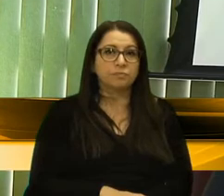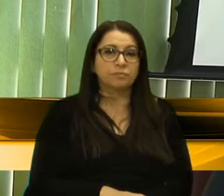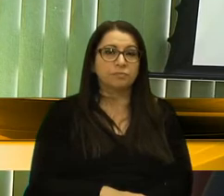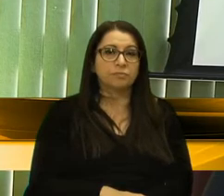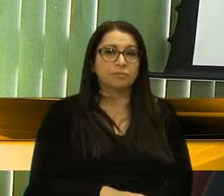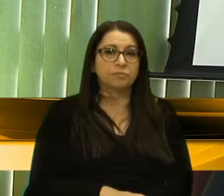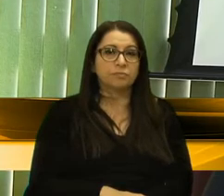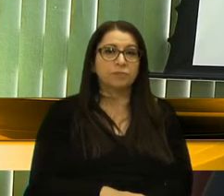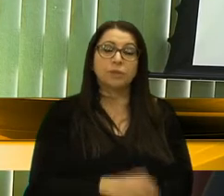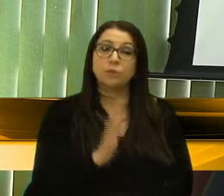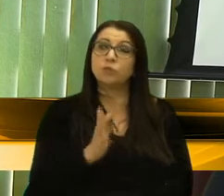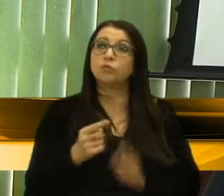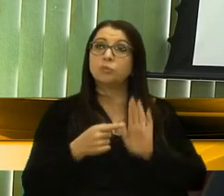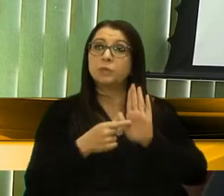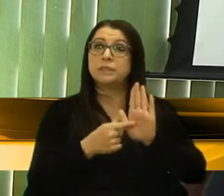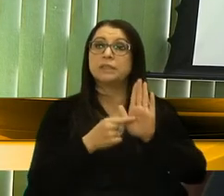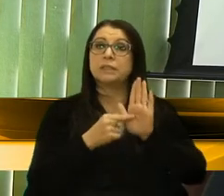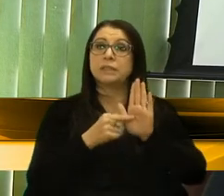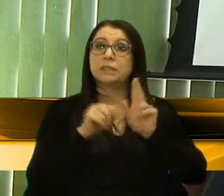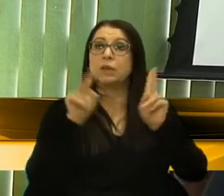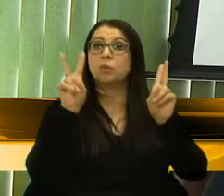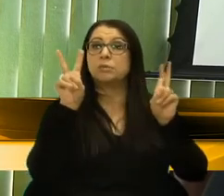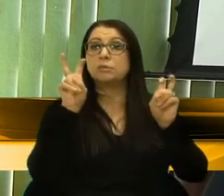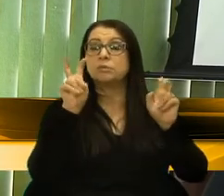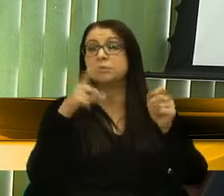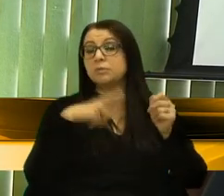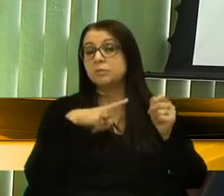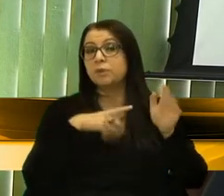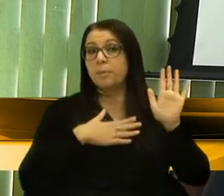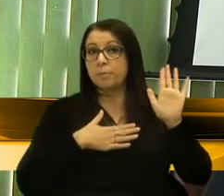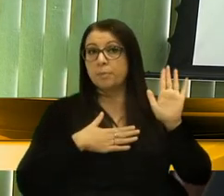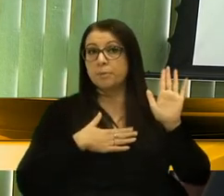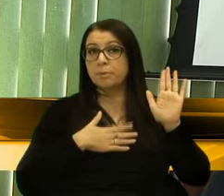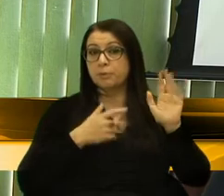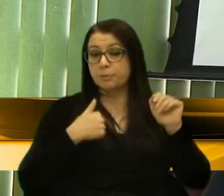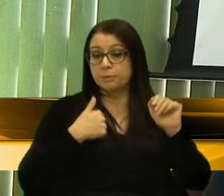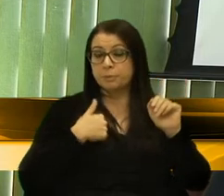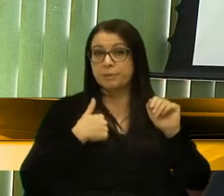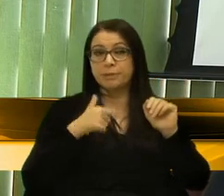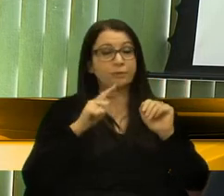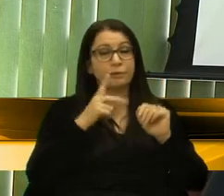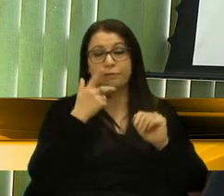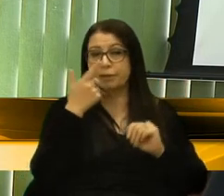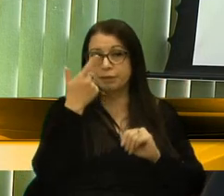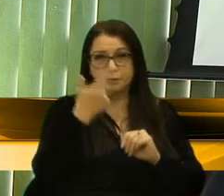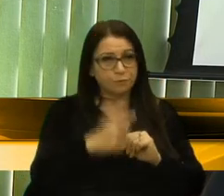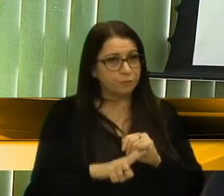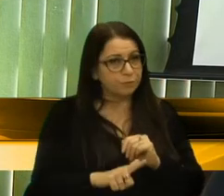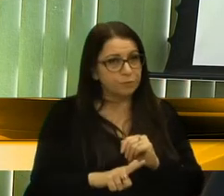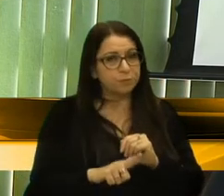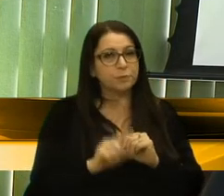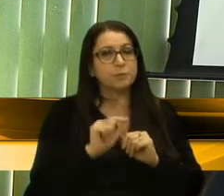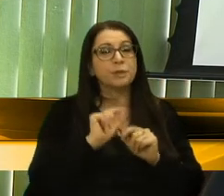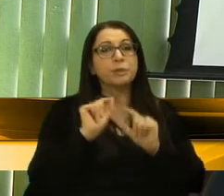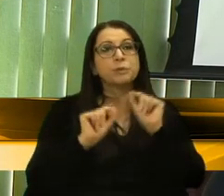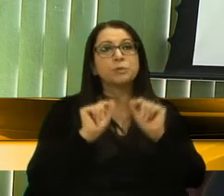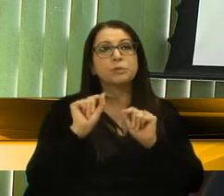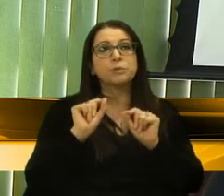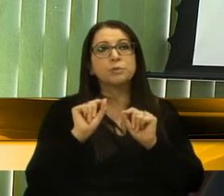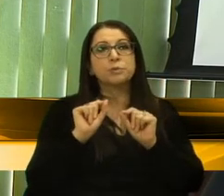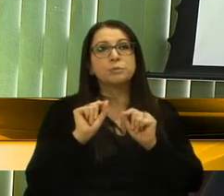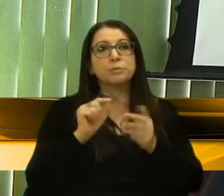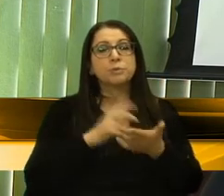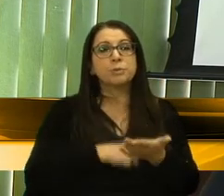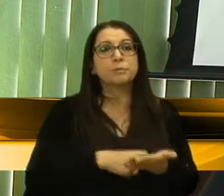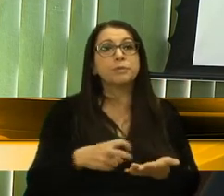Hoje vou trazer um assunto que eu tinha prometido comigo mesmo que não iria mais tocar nesse assunto, que era referente ao impeachment,